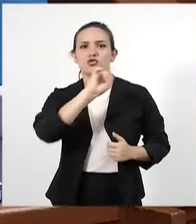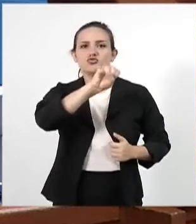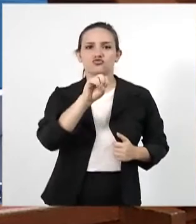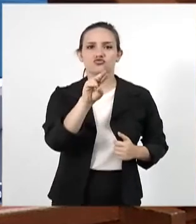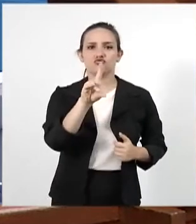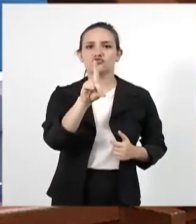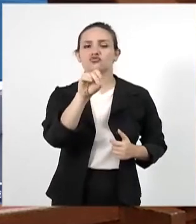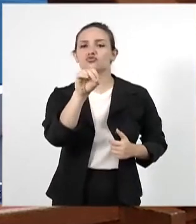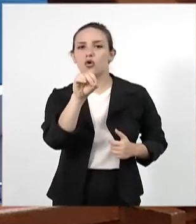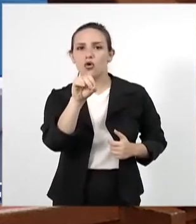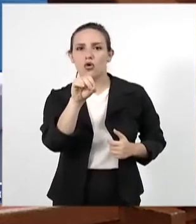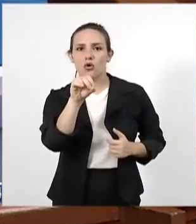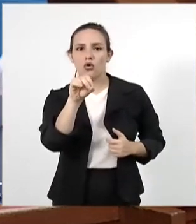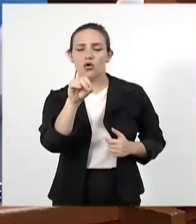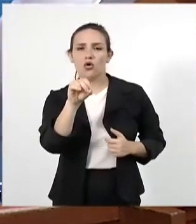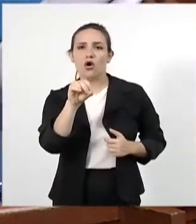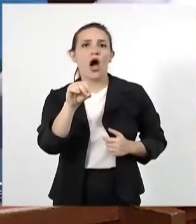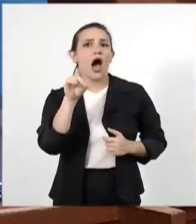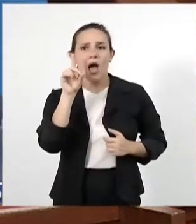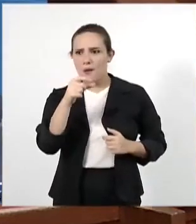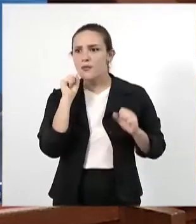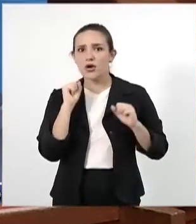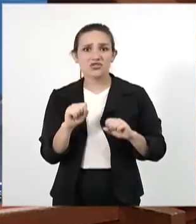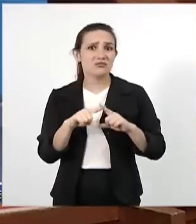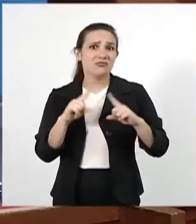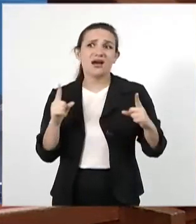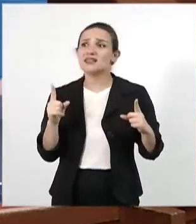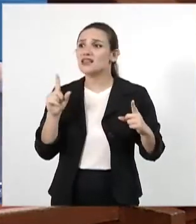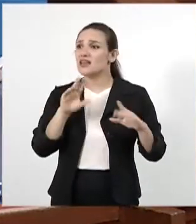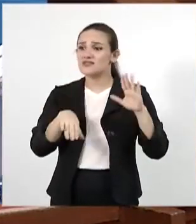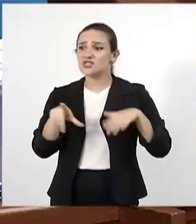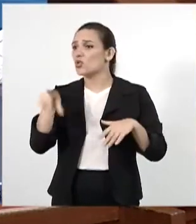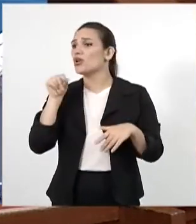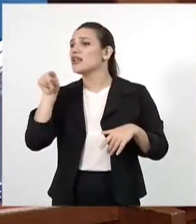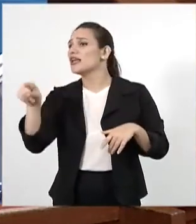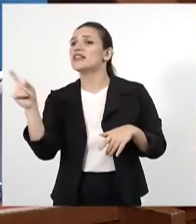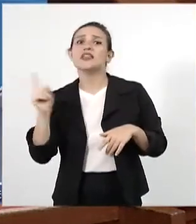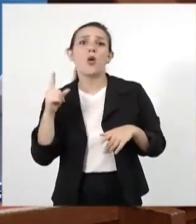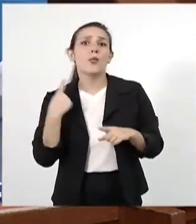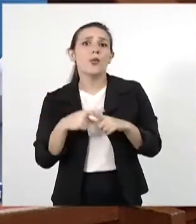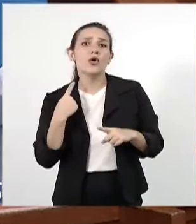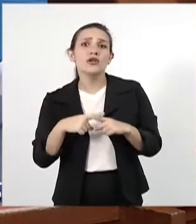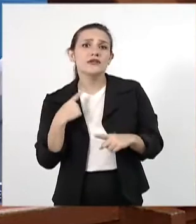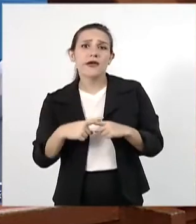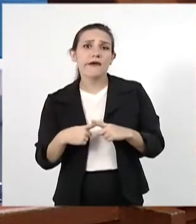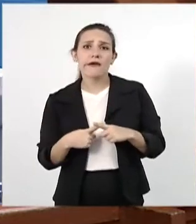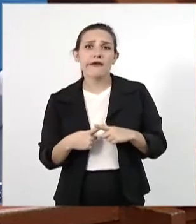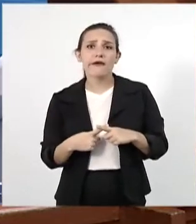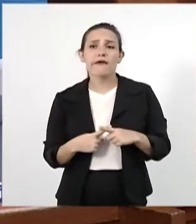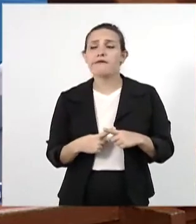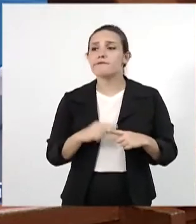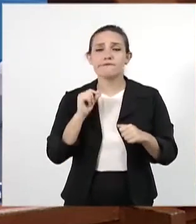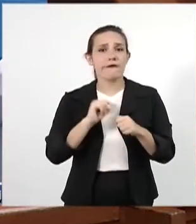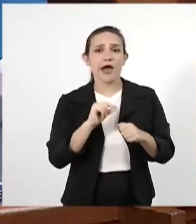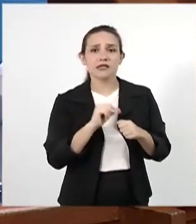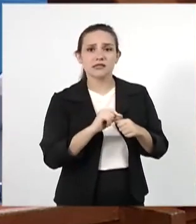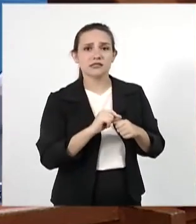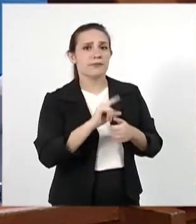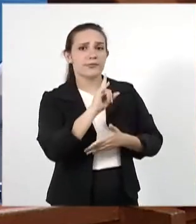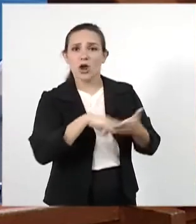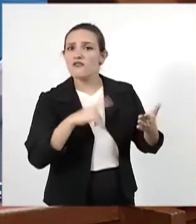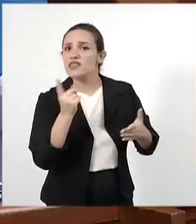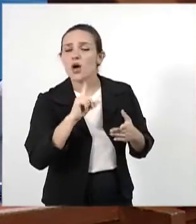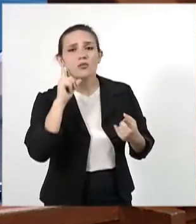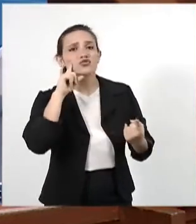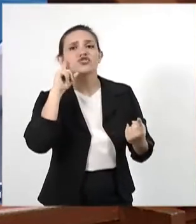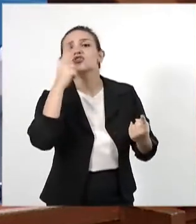não tratou daquela formação, ela foi ampla, não é? E às vezes você tem ali um leigo que vai ministrar um curso de